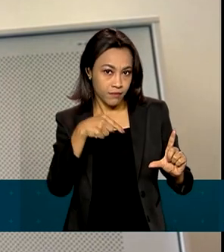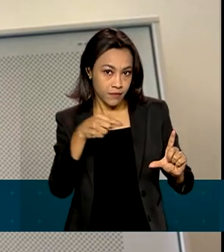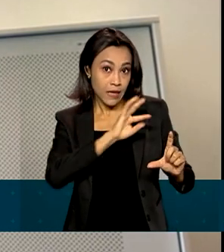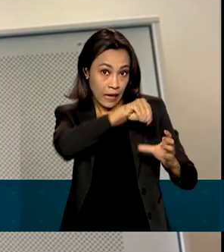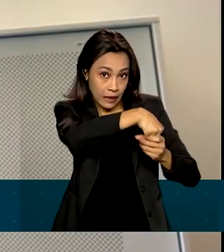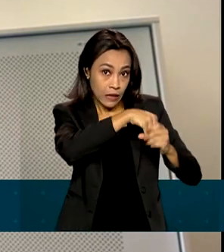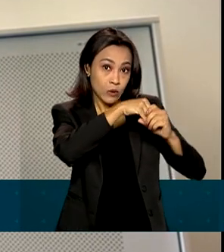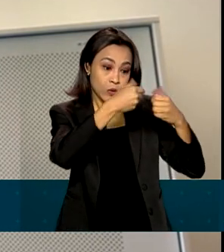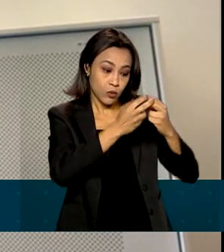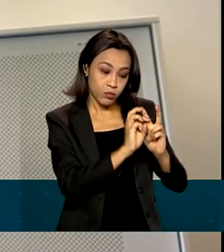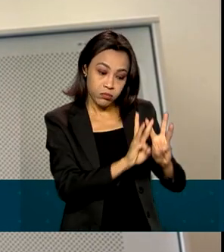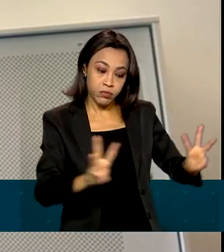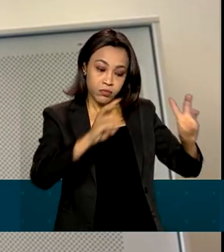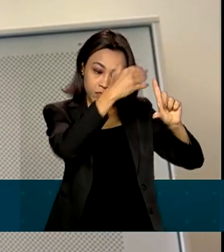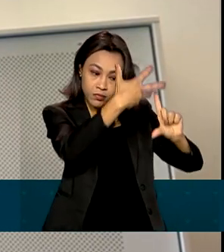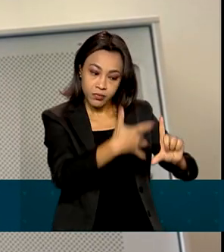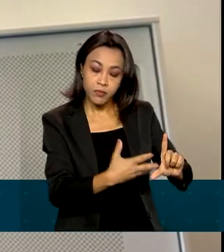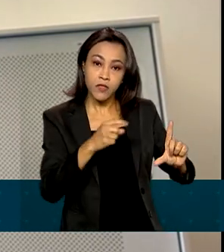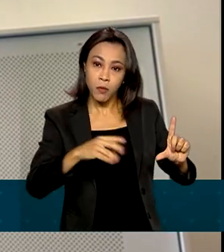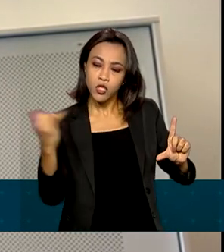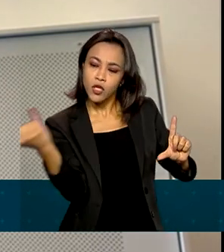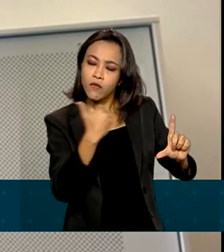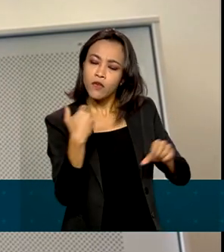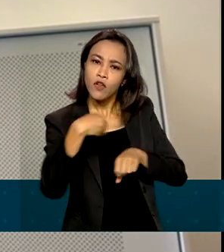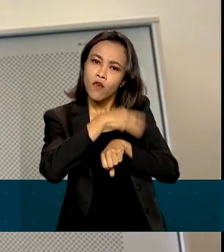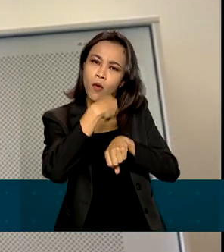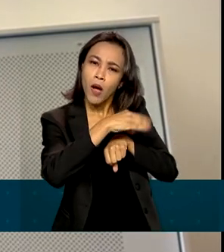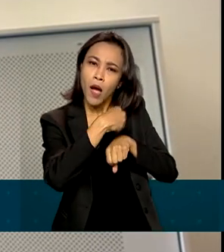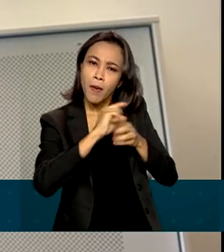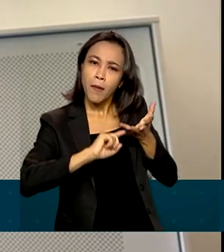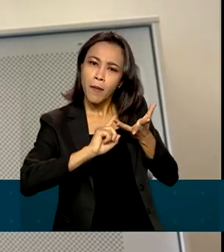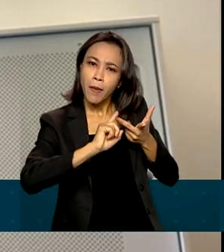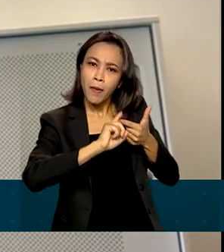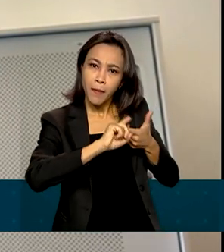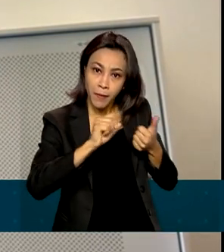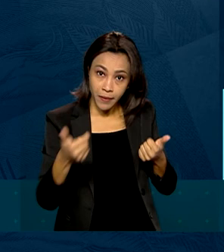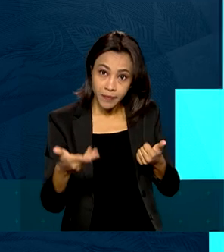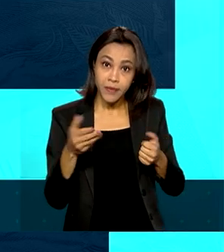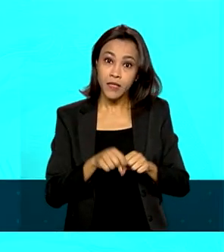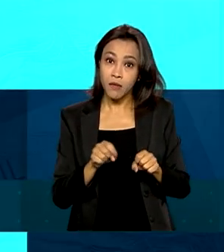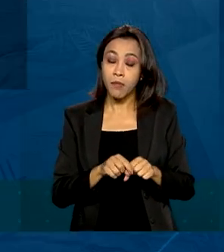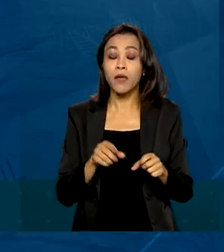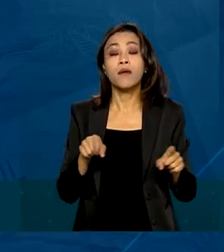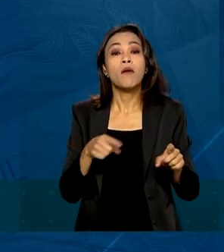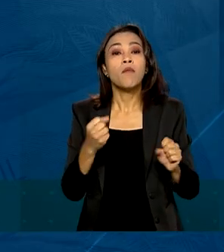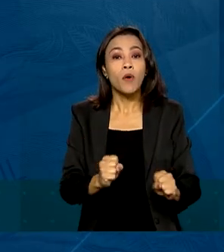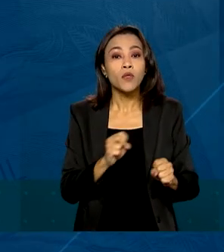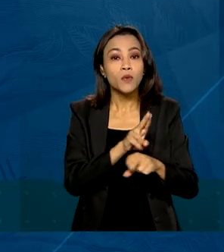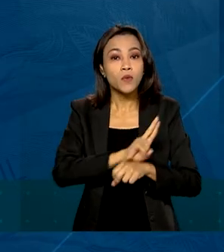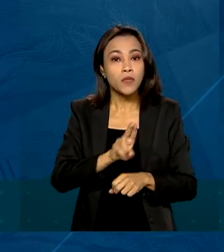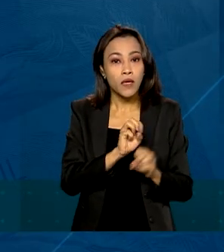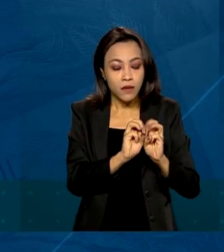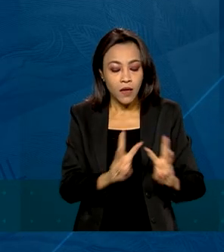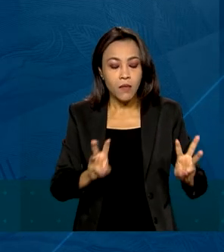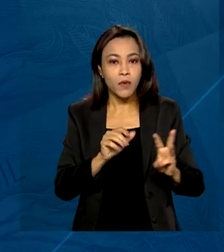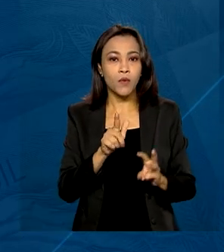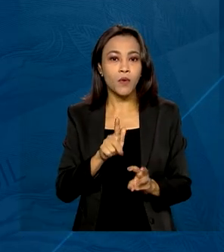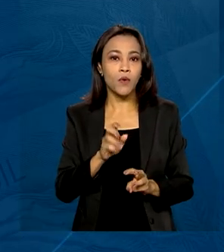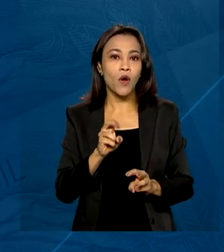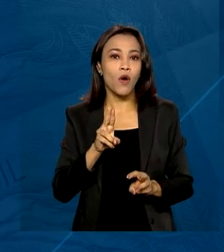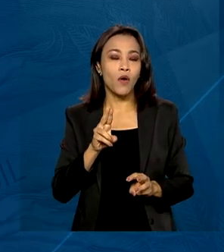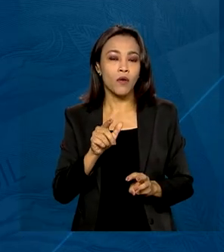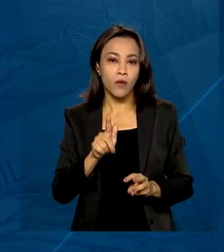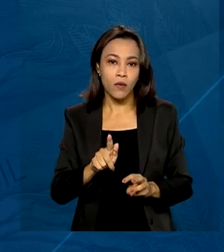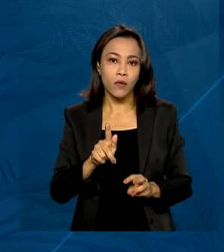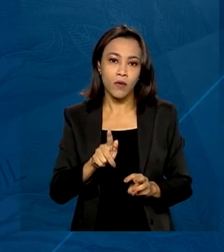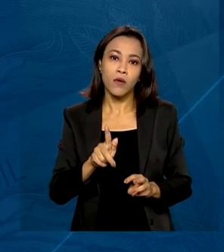ser feito tanto via Receita quanto via gov.br. Criado há pouco mais de 2 anos, o programa